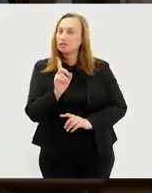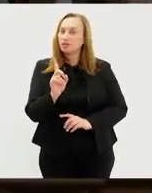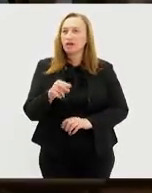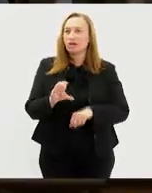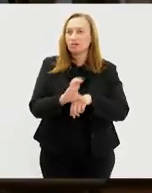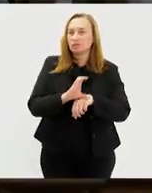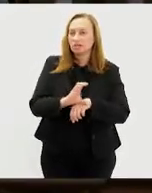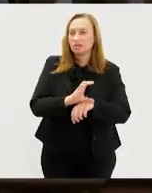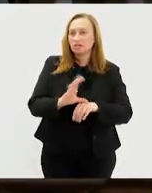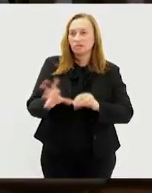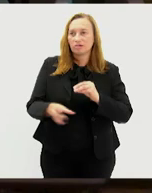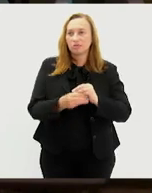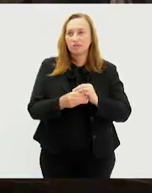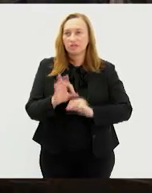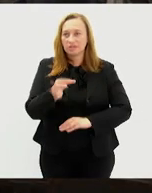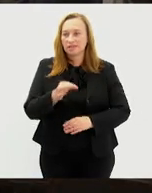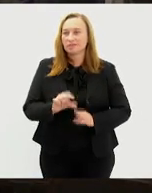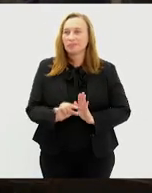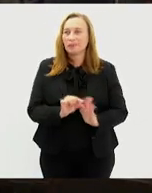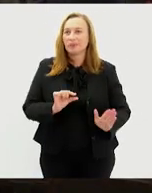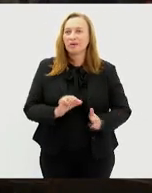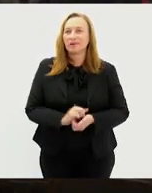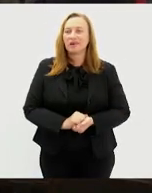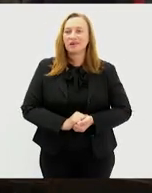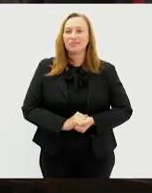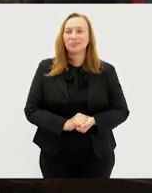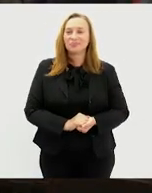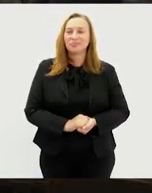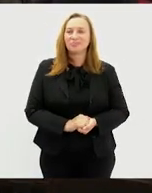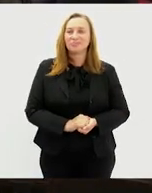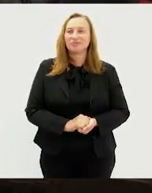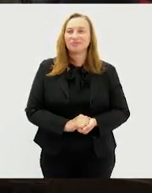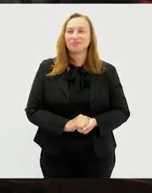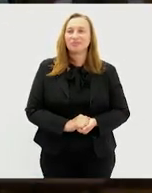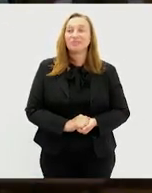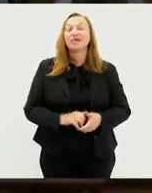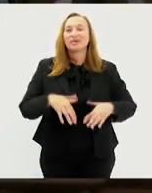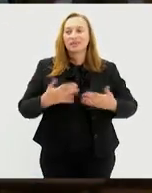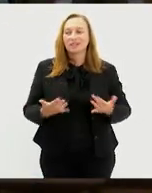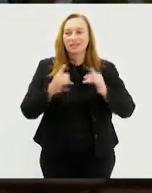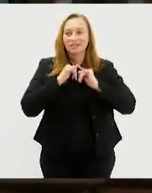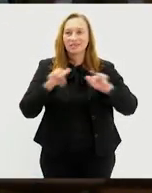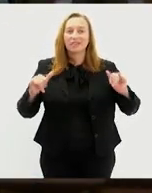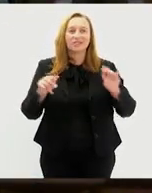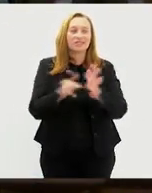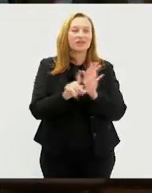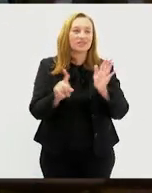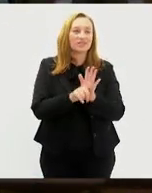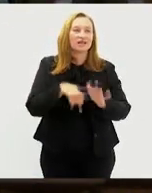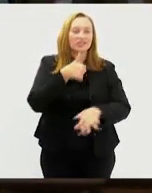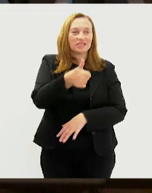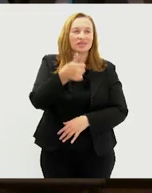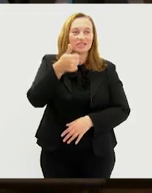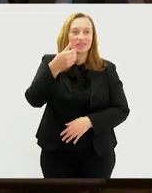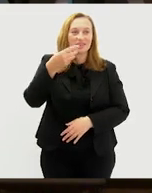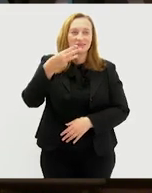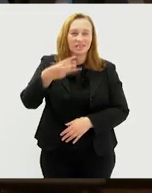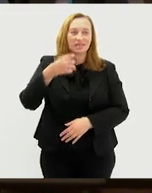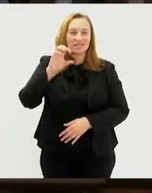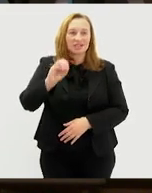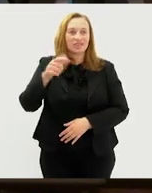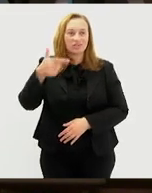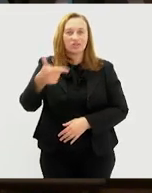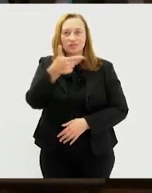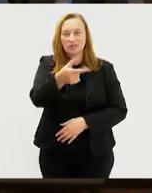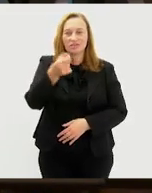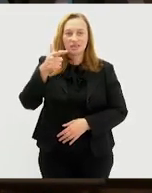constitucionalidade de fato Anunci o projeto de lei número 302 de 23 de autoria